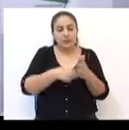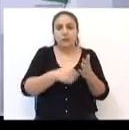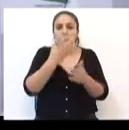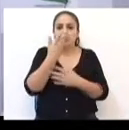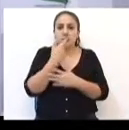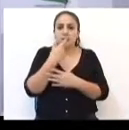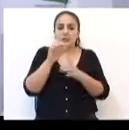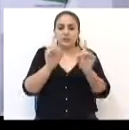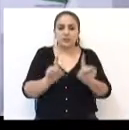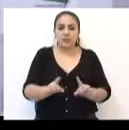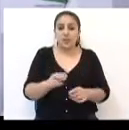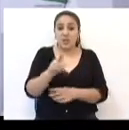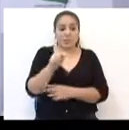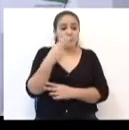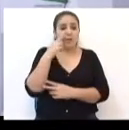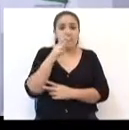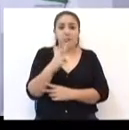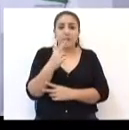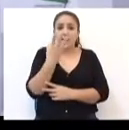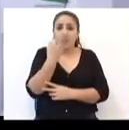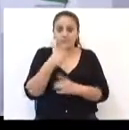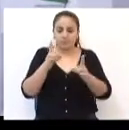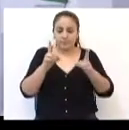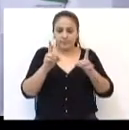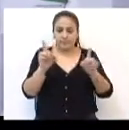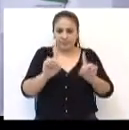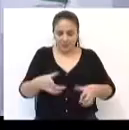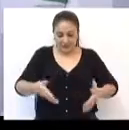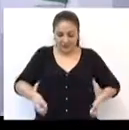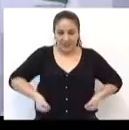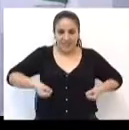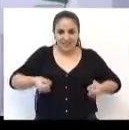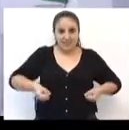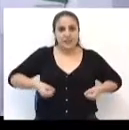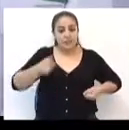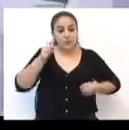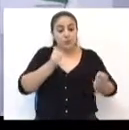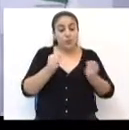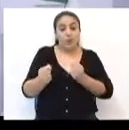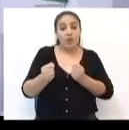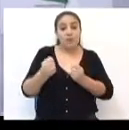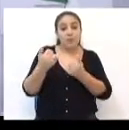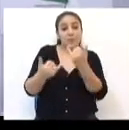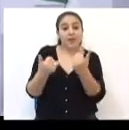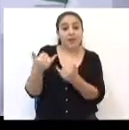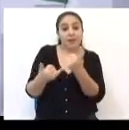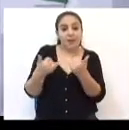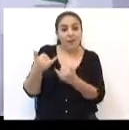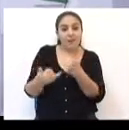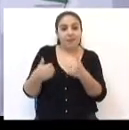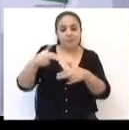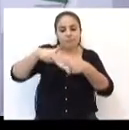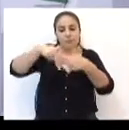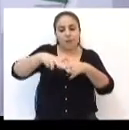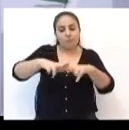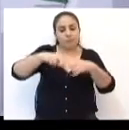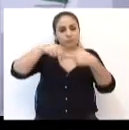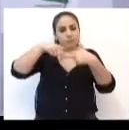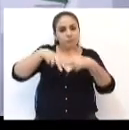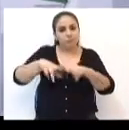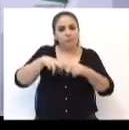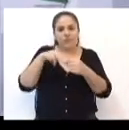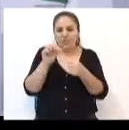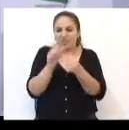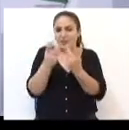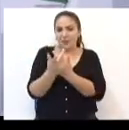crianças cadeirantes podendo se embalar, podendo brincar num brinquedo onde se arrodeiam, enfim, fazer o que as